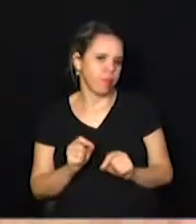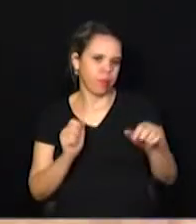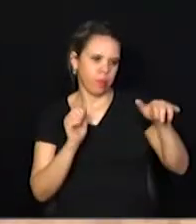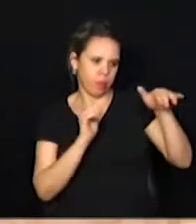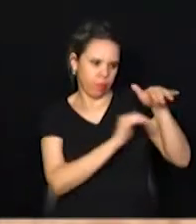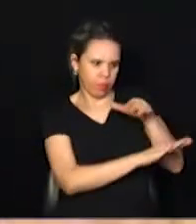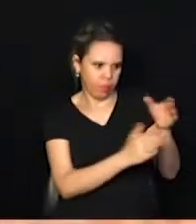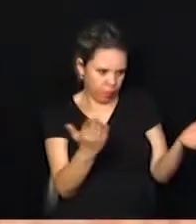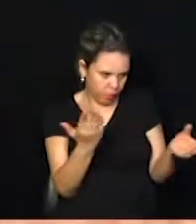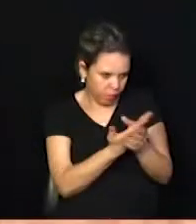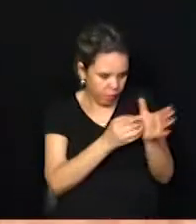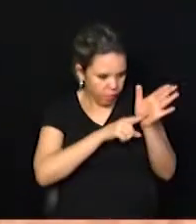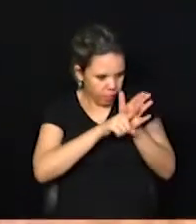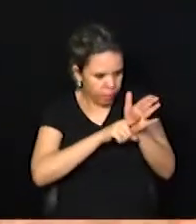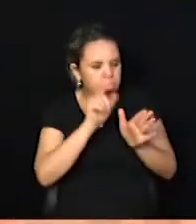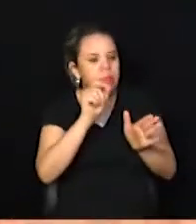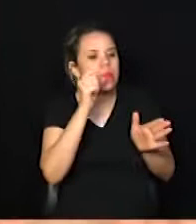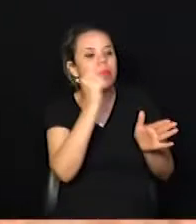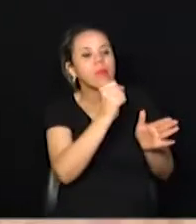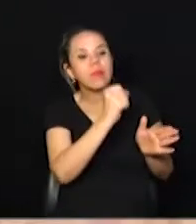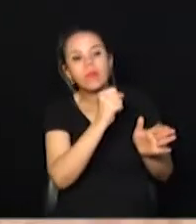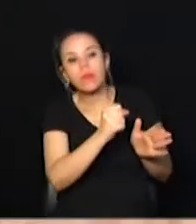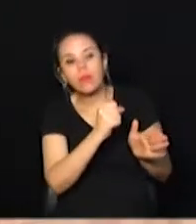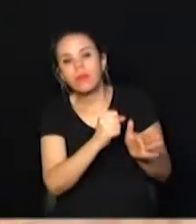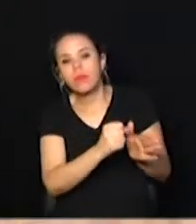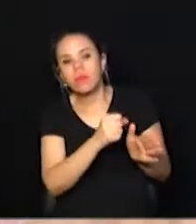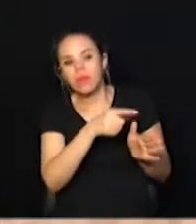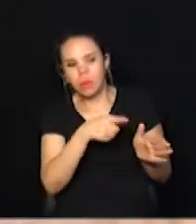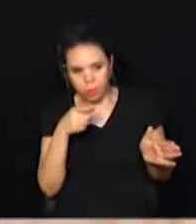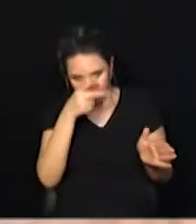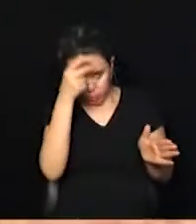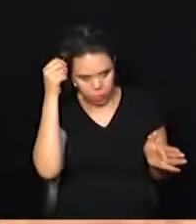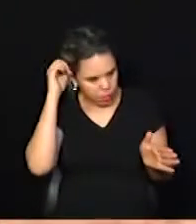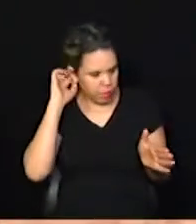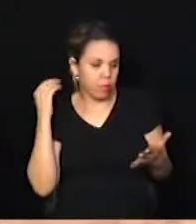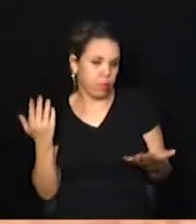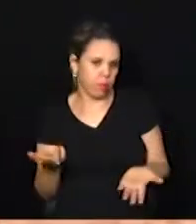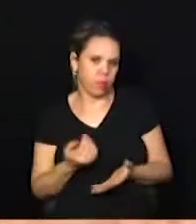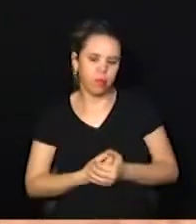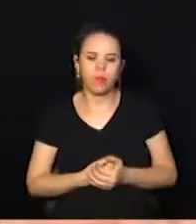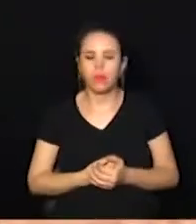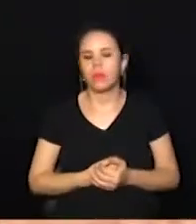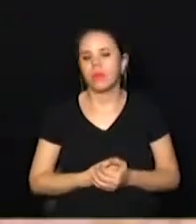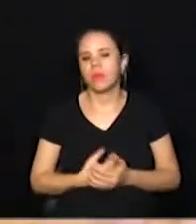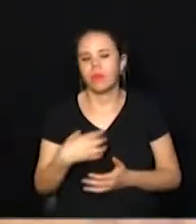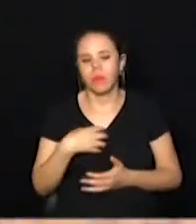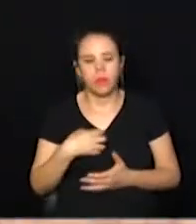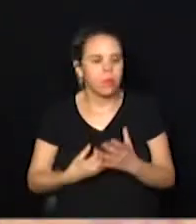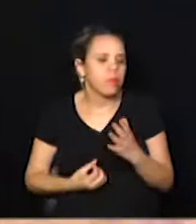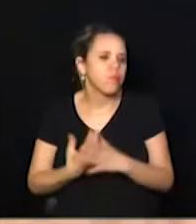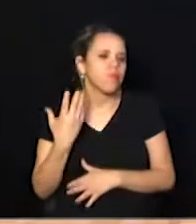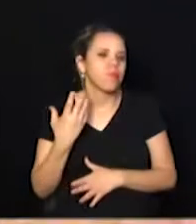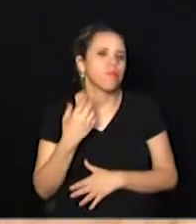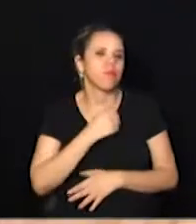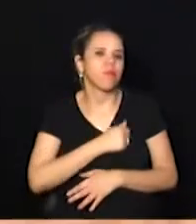arquivamento das investigações, elas trouxeram esse espírito, né, de saudade,